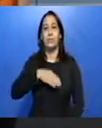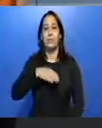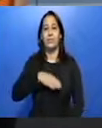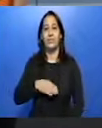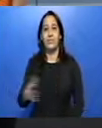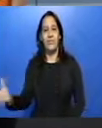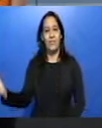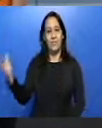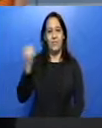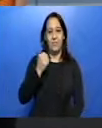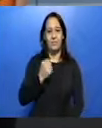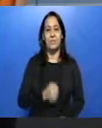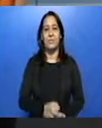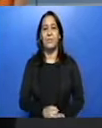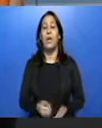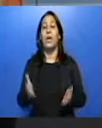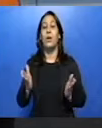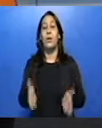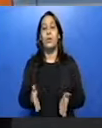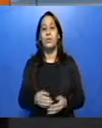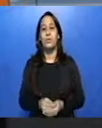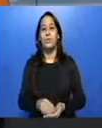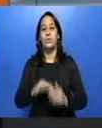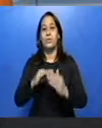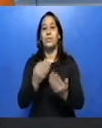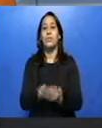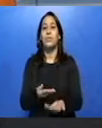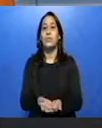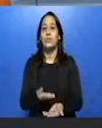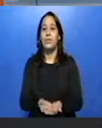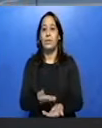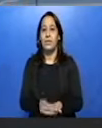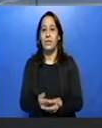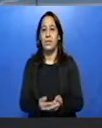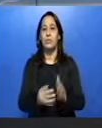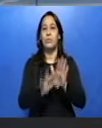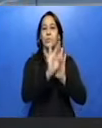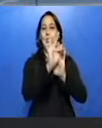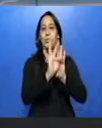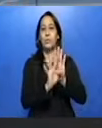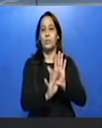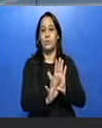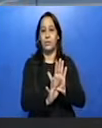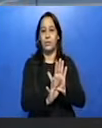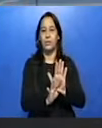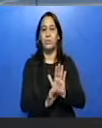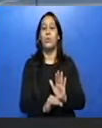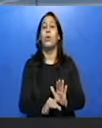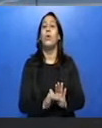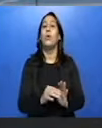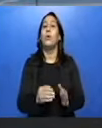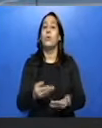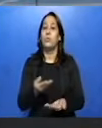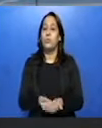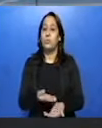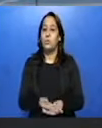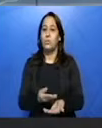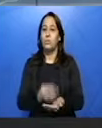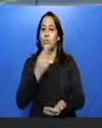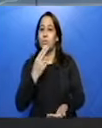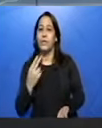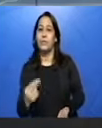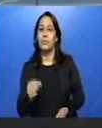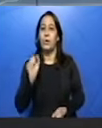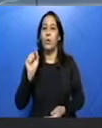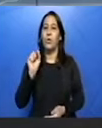Vamos lá? E hoje nós estudaremos uma produção de texto, o estudo da língua. O que que estudaremos?